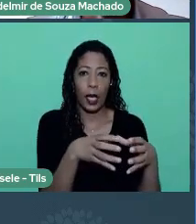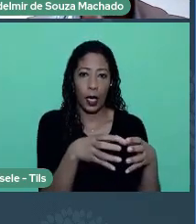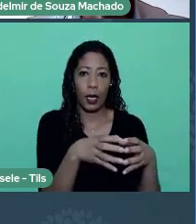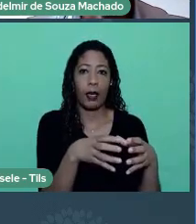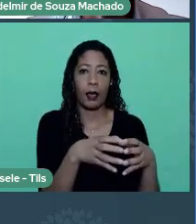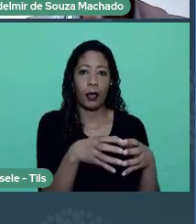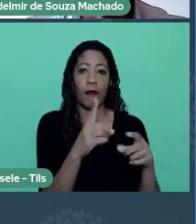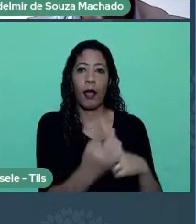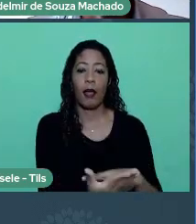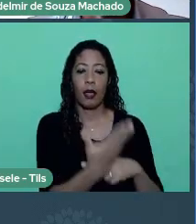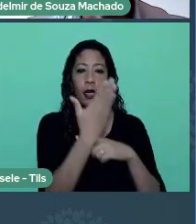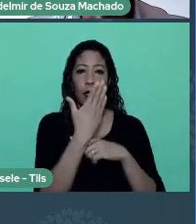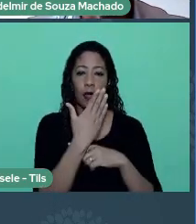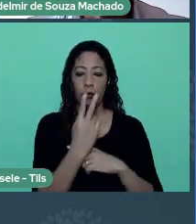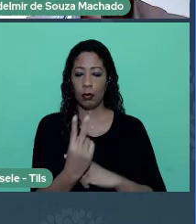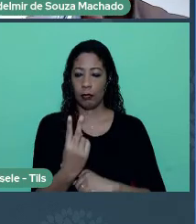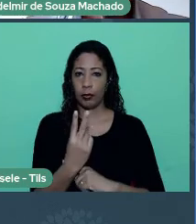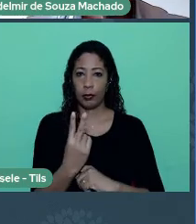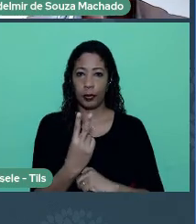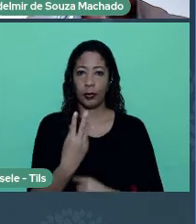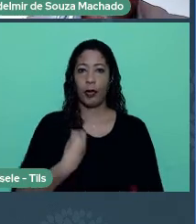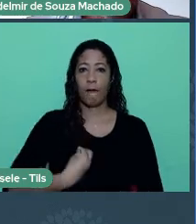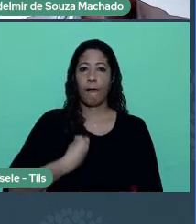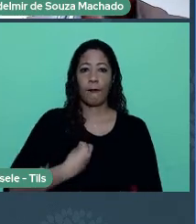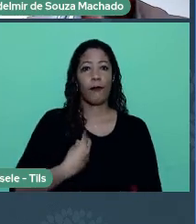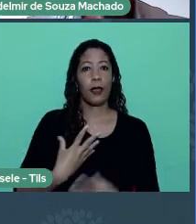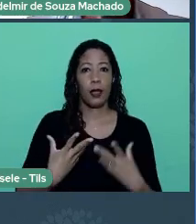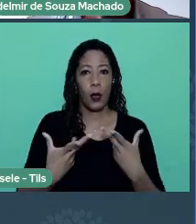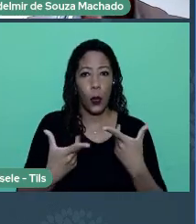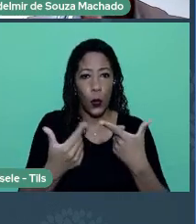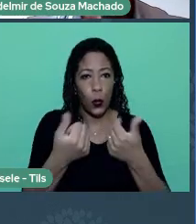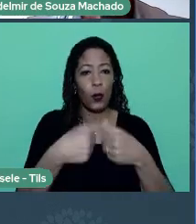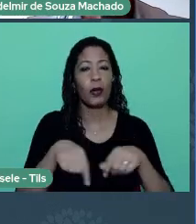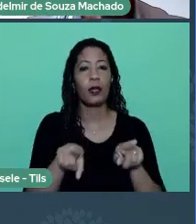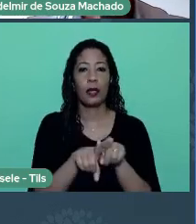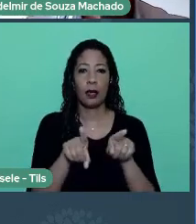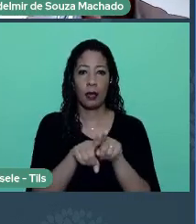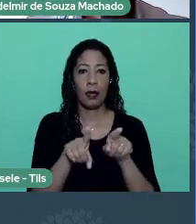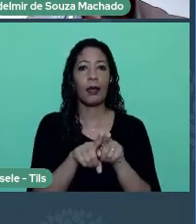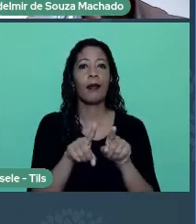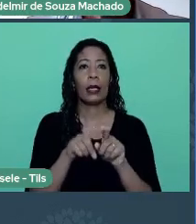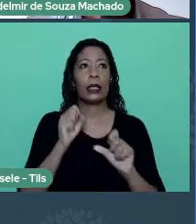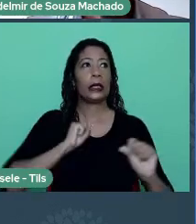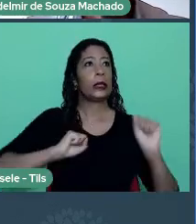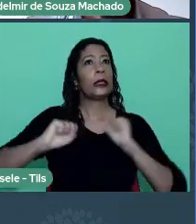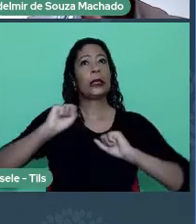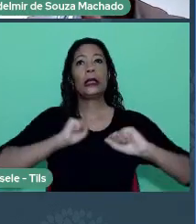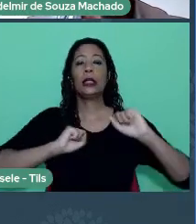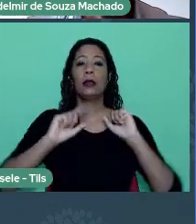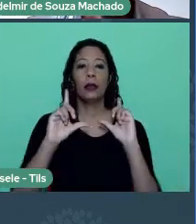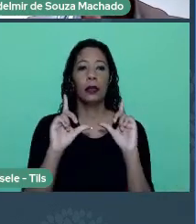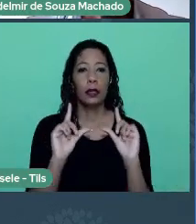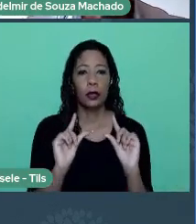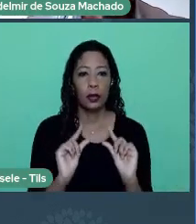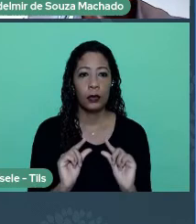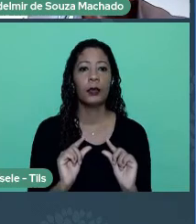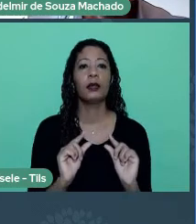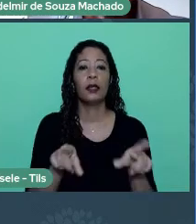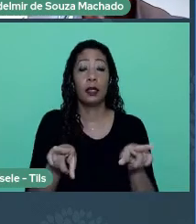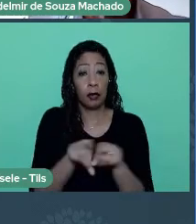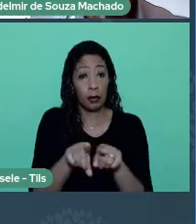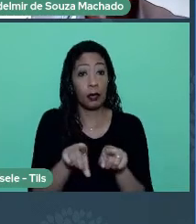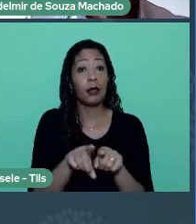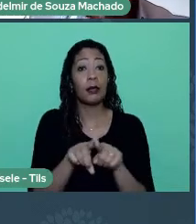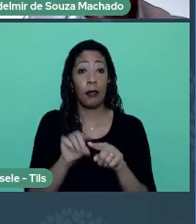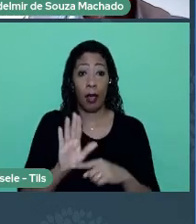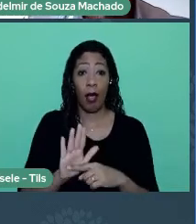sistema imune, a qualidade de vida, vai reduzir a ansiedade e vai preparar o indivíduo também, melhora